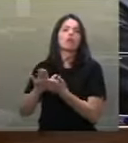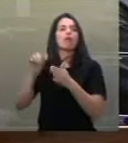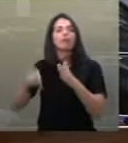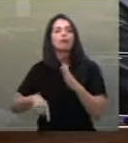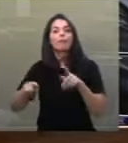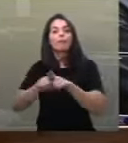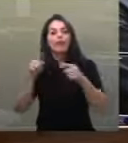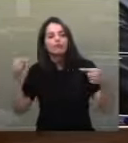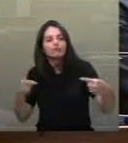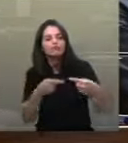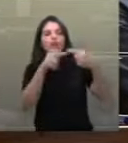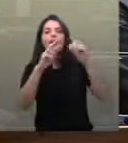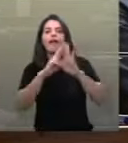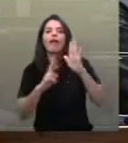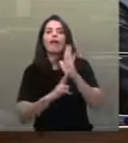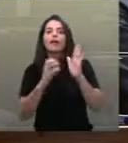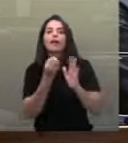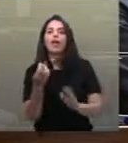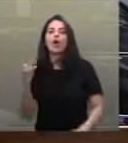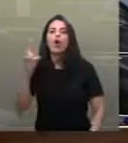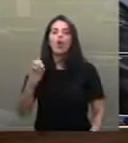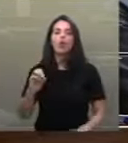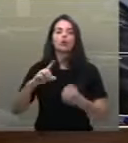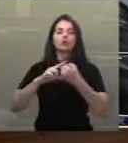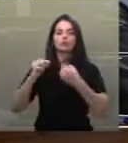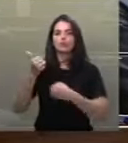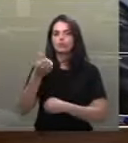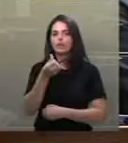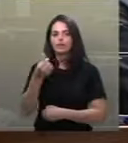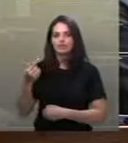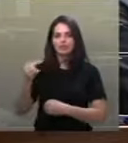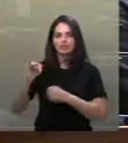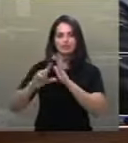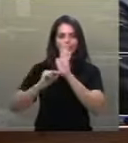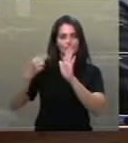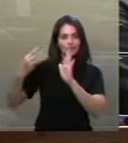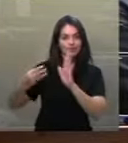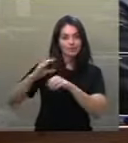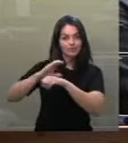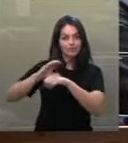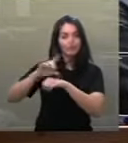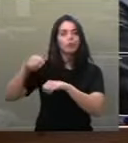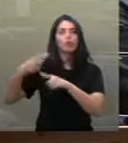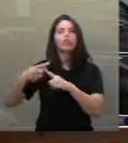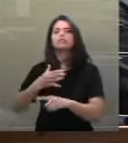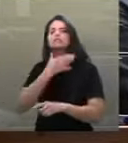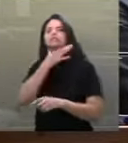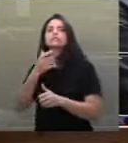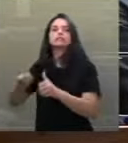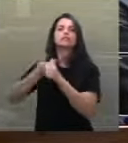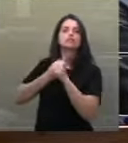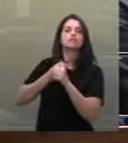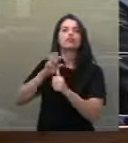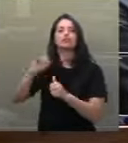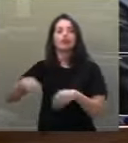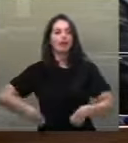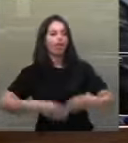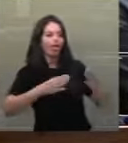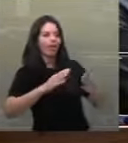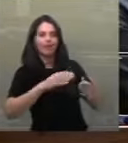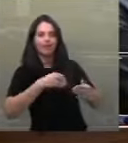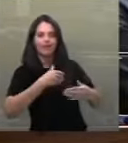ouro, artigo 167, inciso 3 da Constituição Federal, pois não implica endividamento para financiar despesa